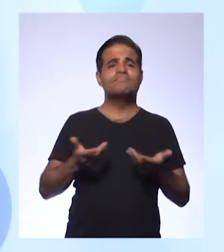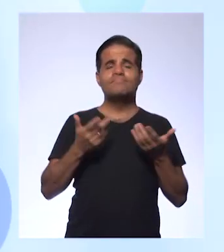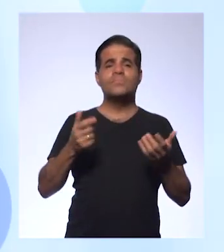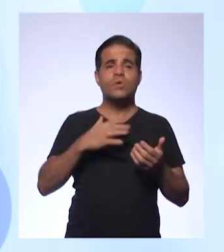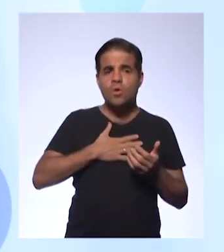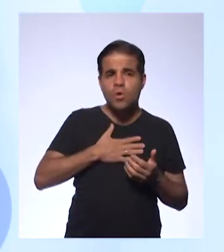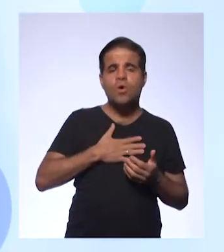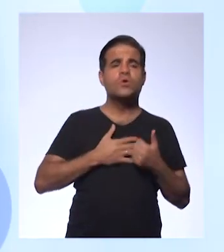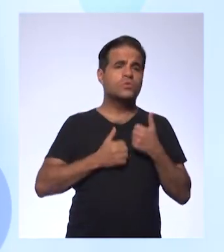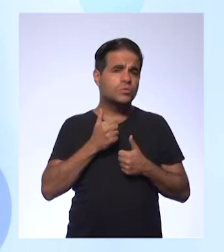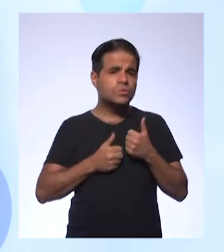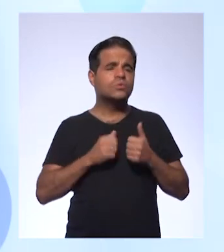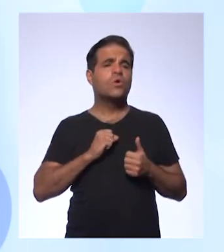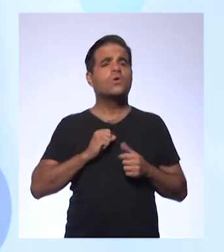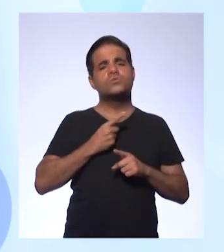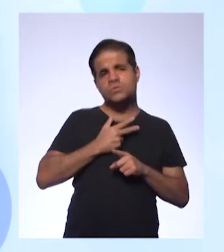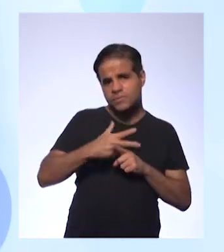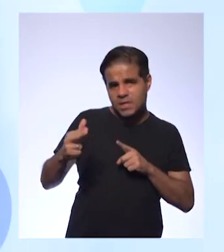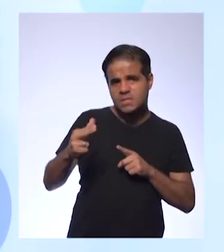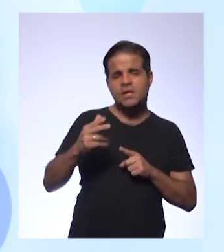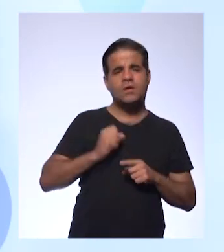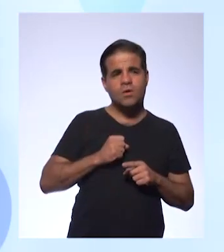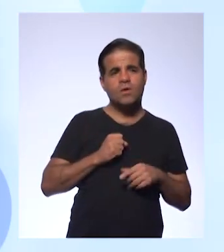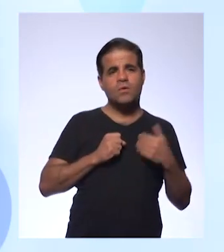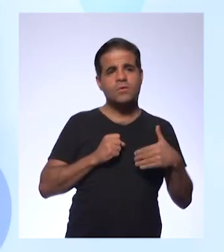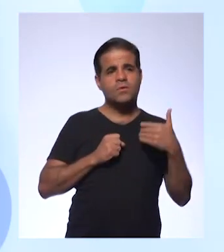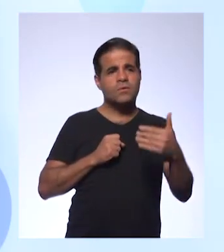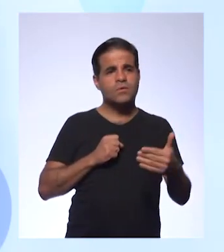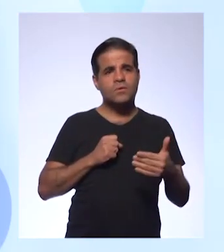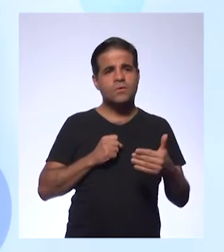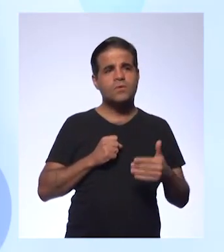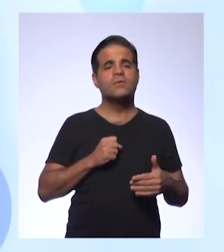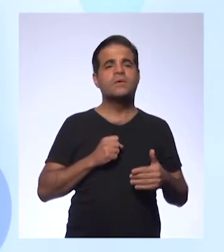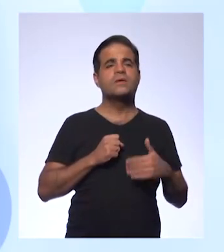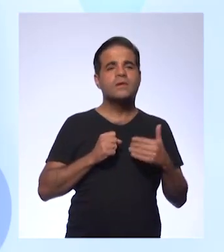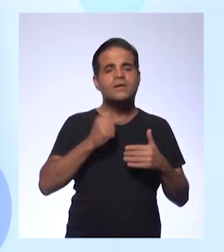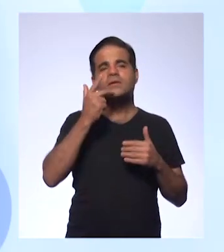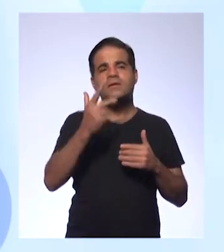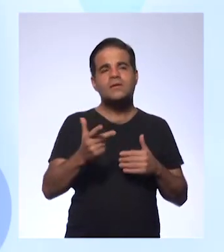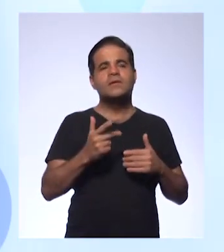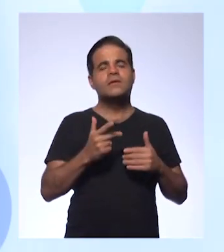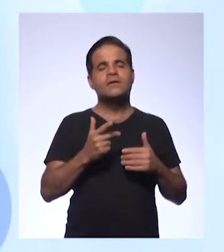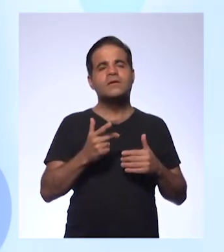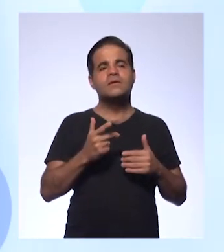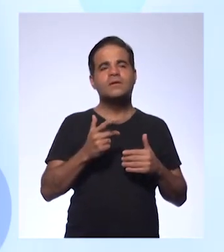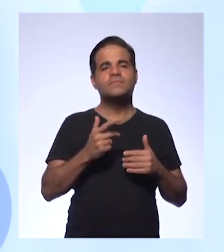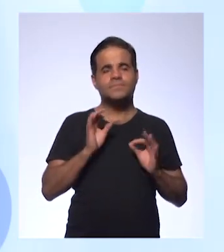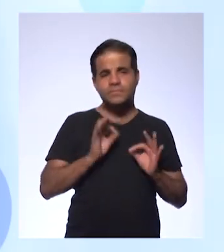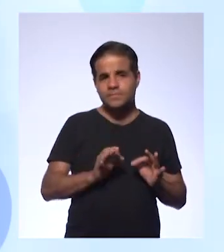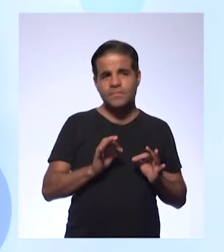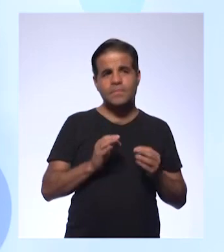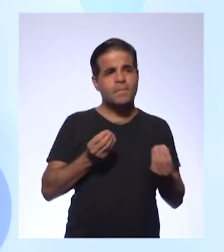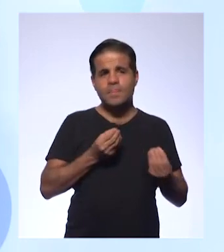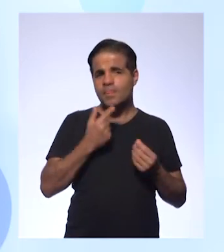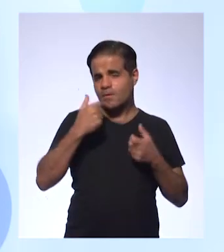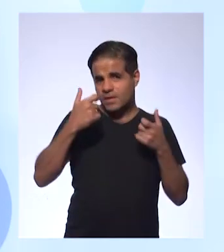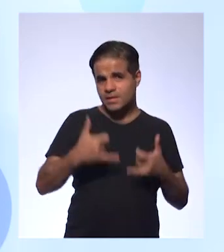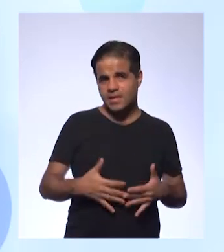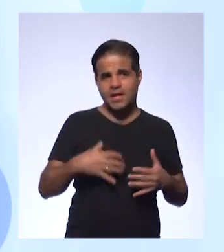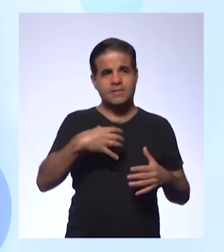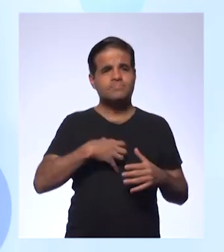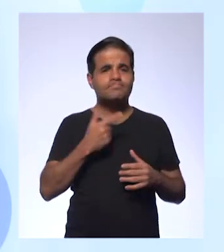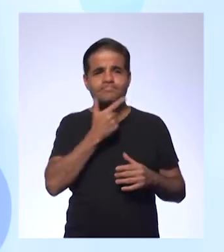eu gosto dos jogos, eu gosto de vencer nos jogos. É lógico que todo mundo entra numa partida querendo ganhar, não é assim? Falar sobre